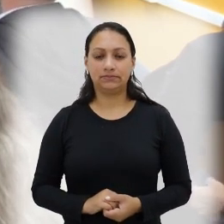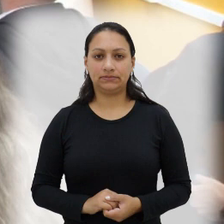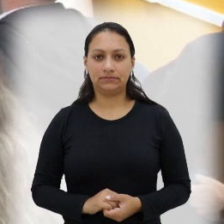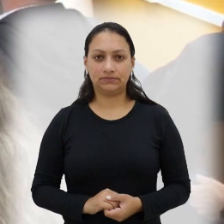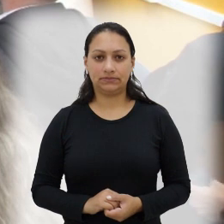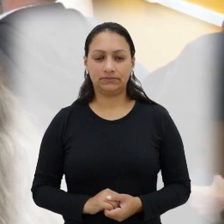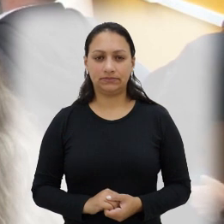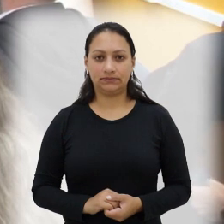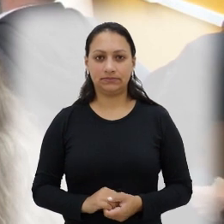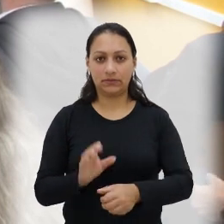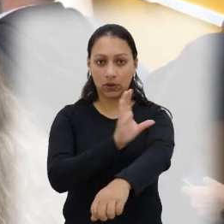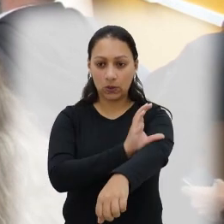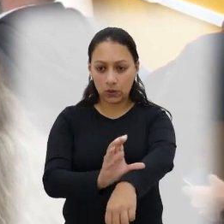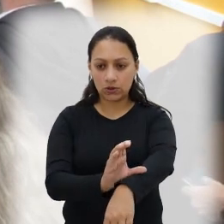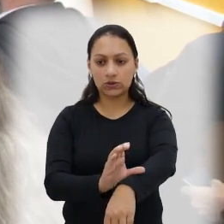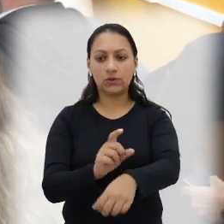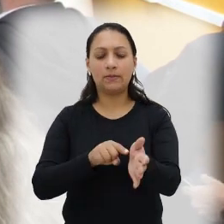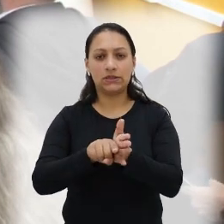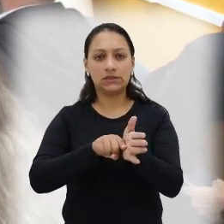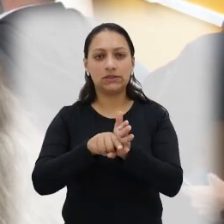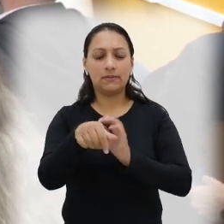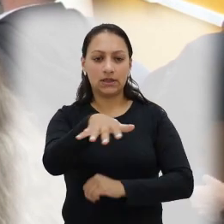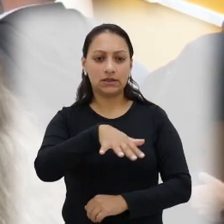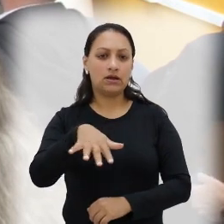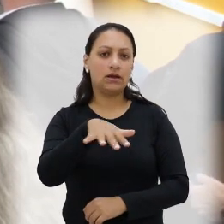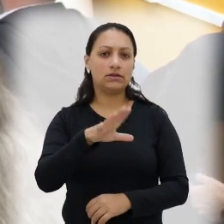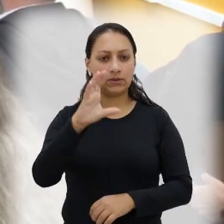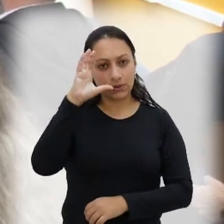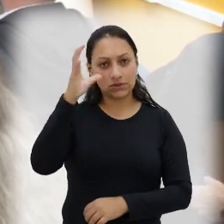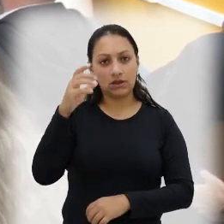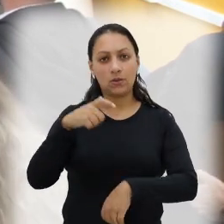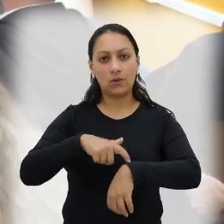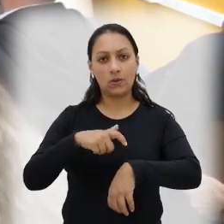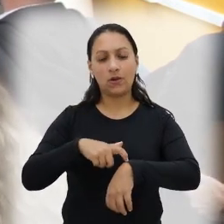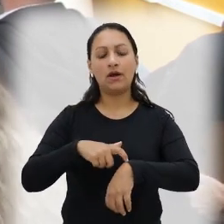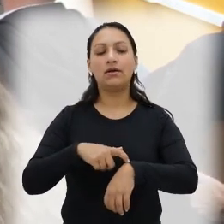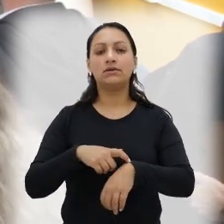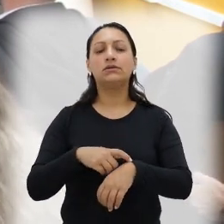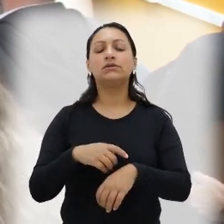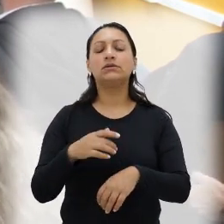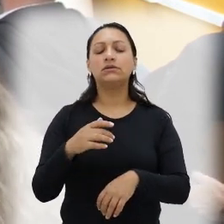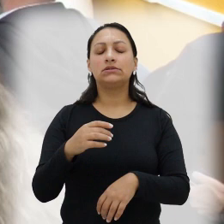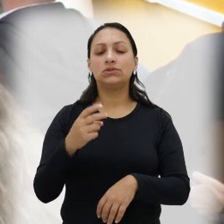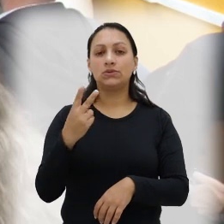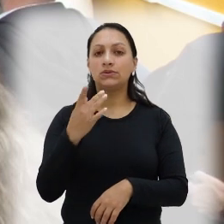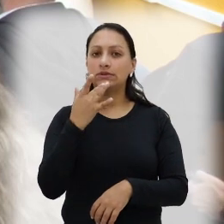É o curso de pesquisa de mercado que vai acontecer, então, das 2 às 5,